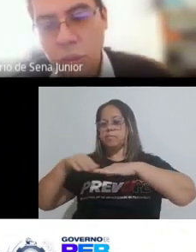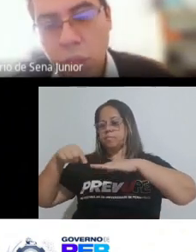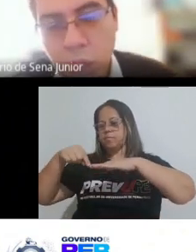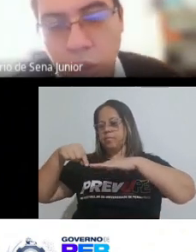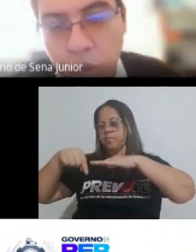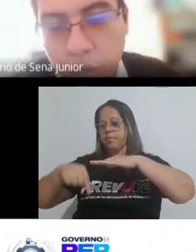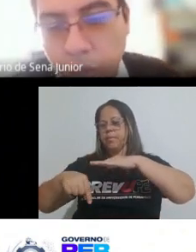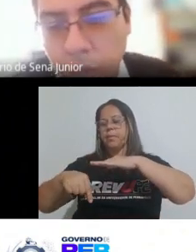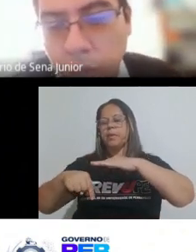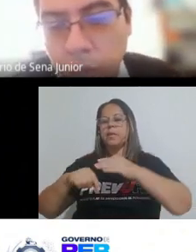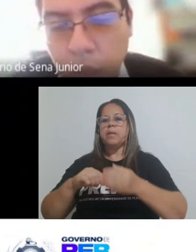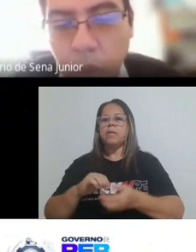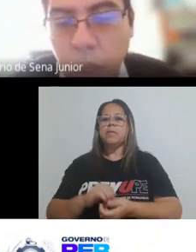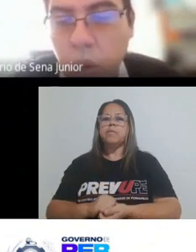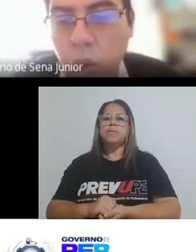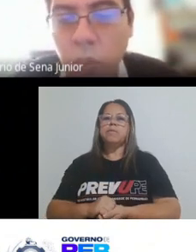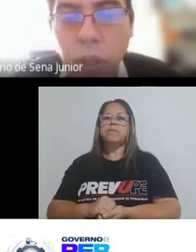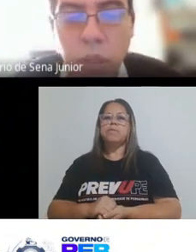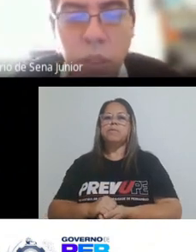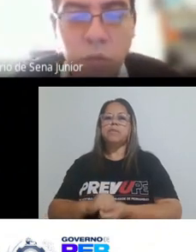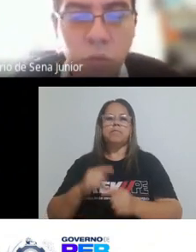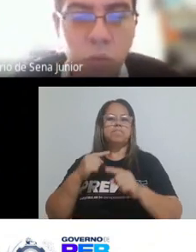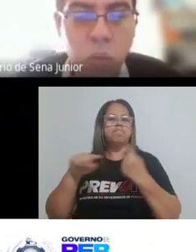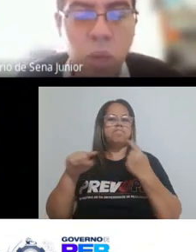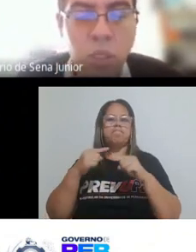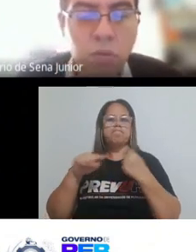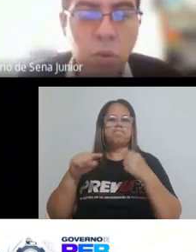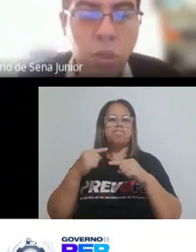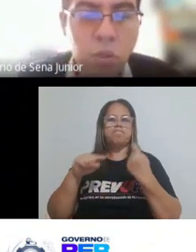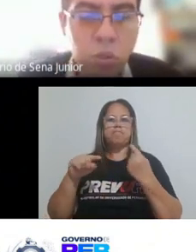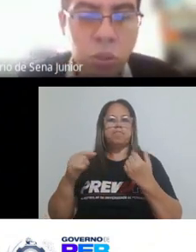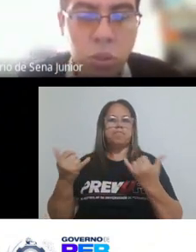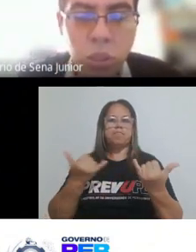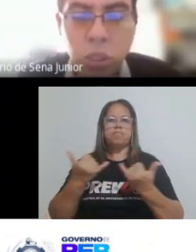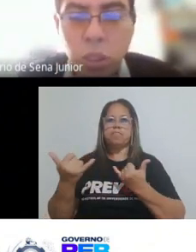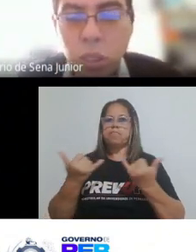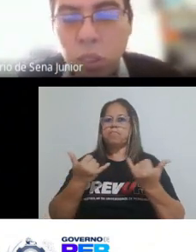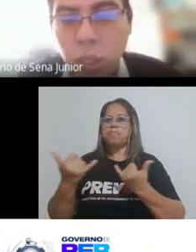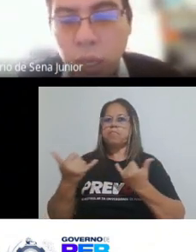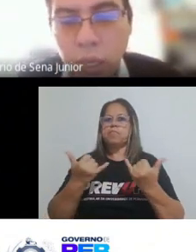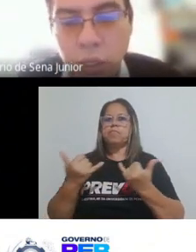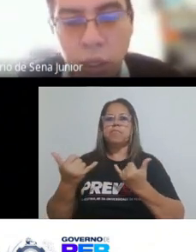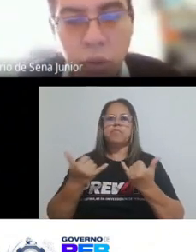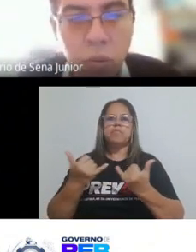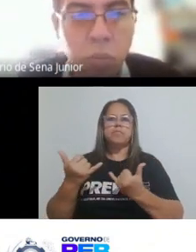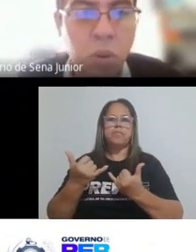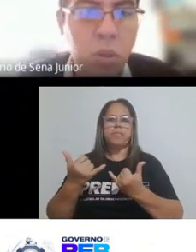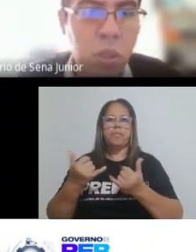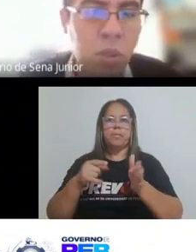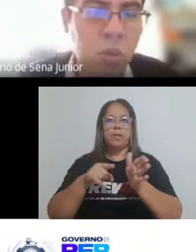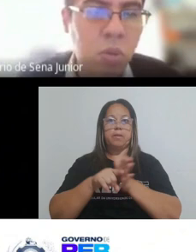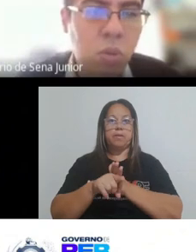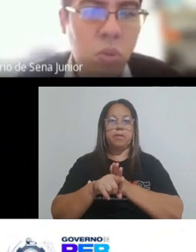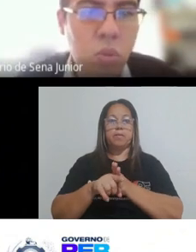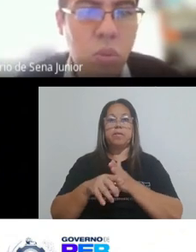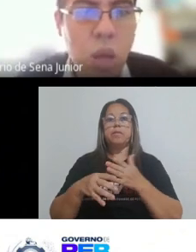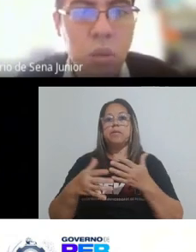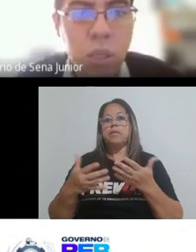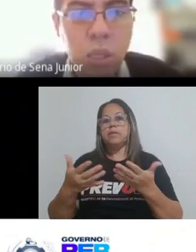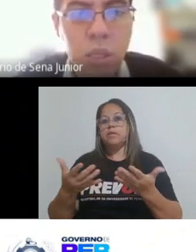Então, não é compatível com as informações da questão. Portanto,